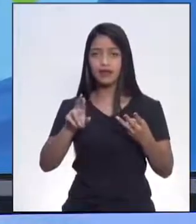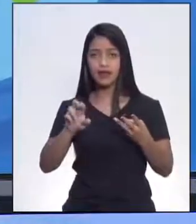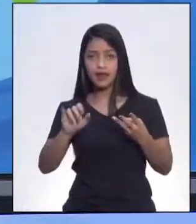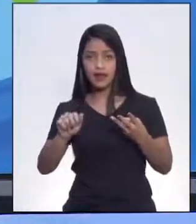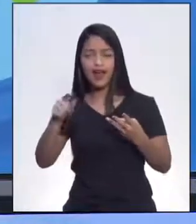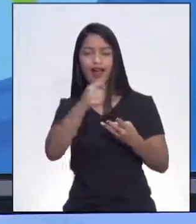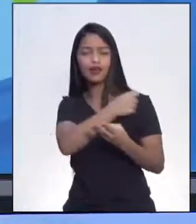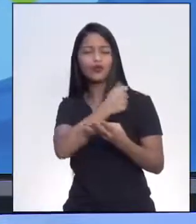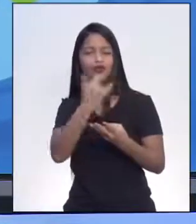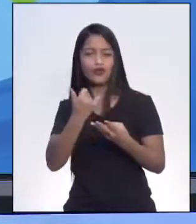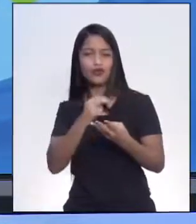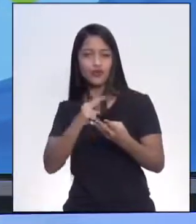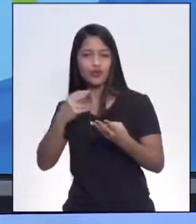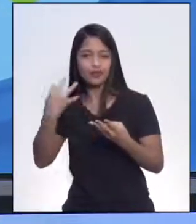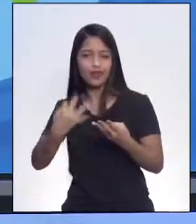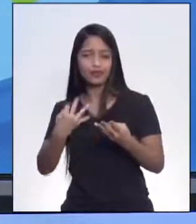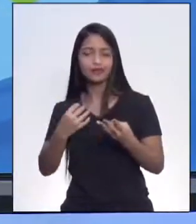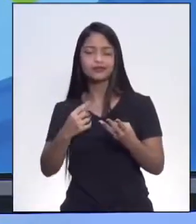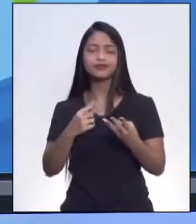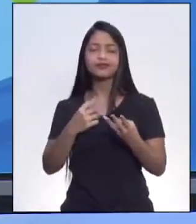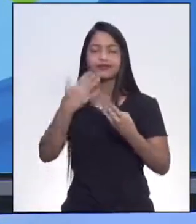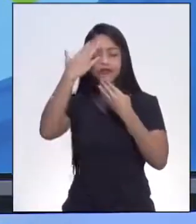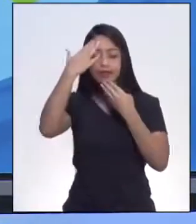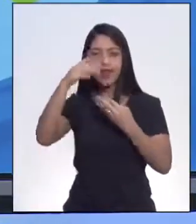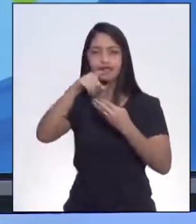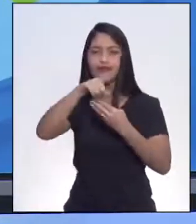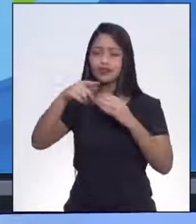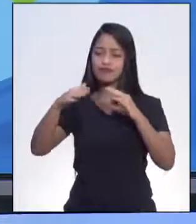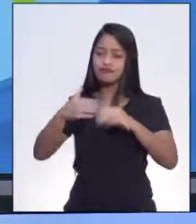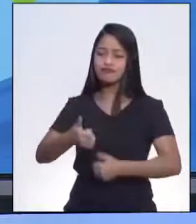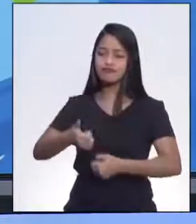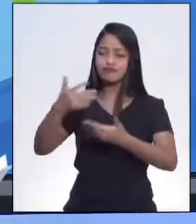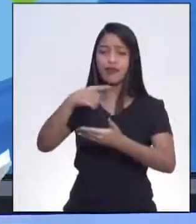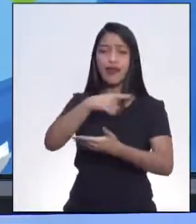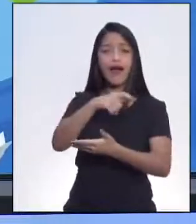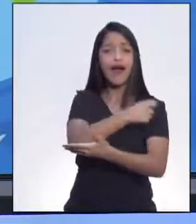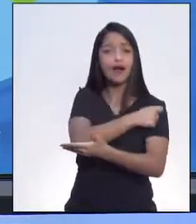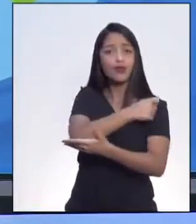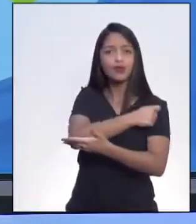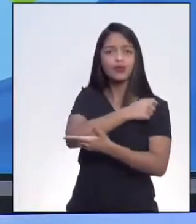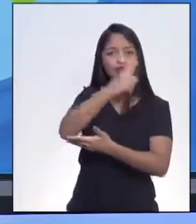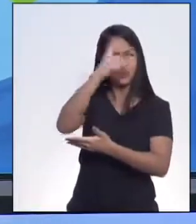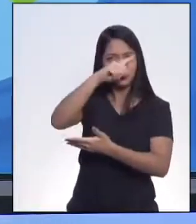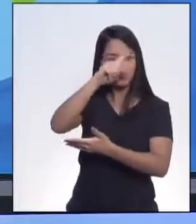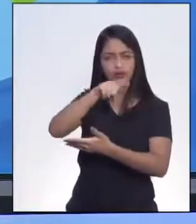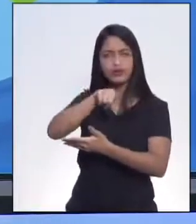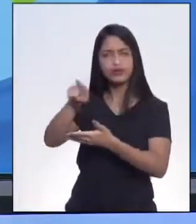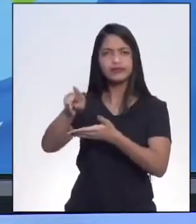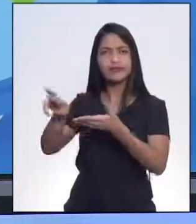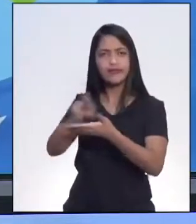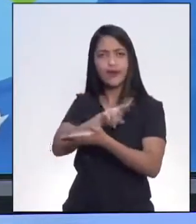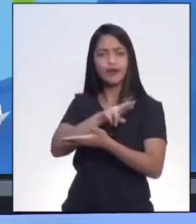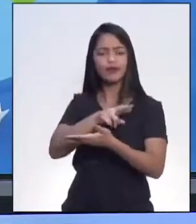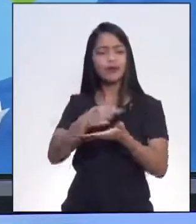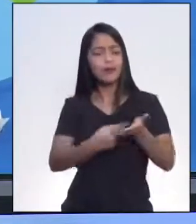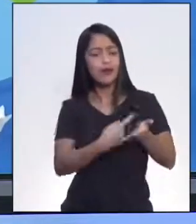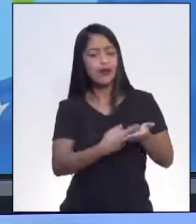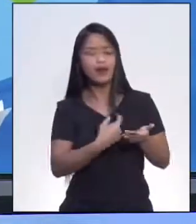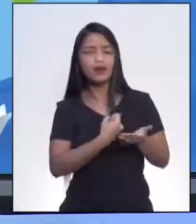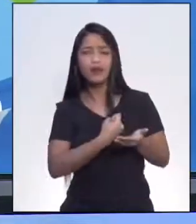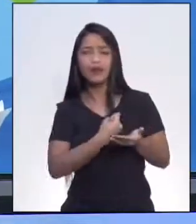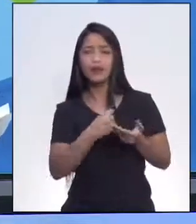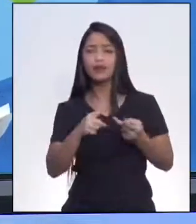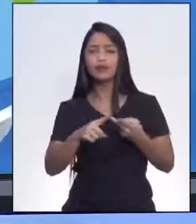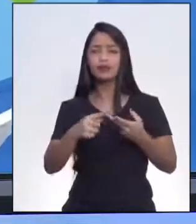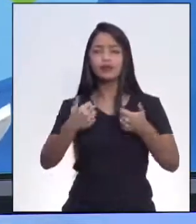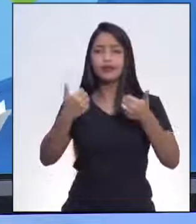lá, ok? Por vocês nos ajudarem no chat, respondendo para os alunos a página, completando as nossas explicações. Às vezes